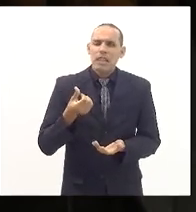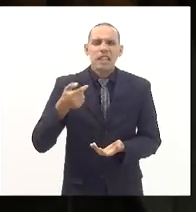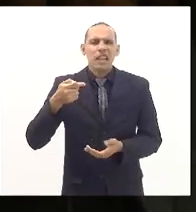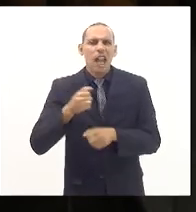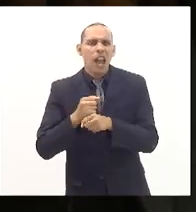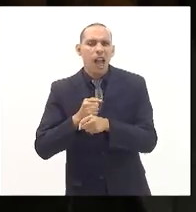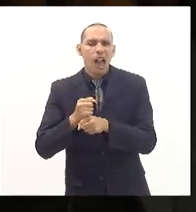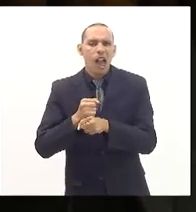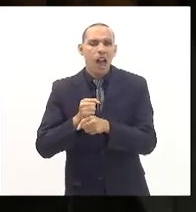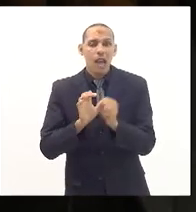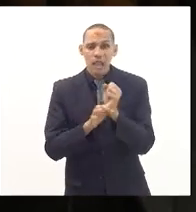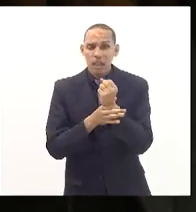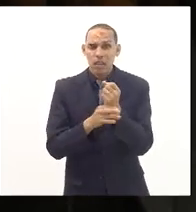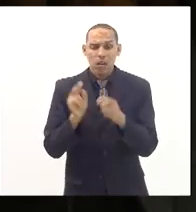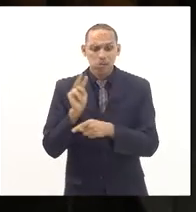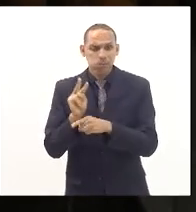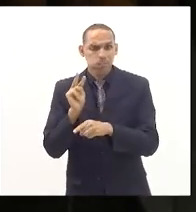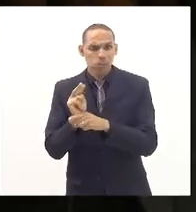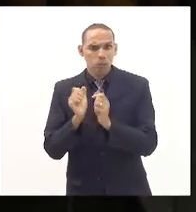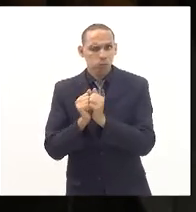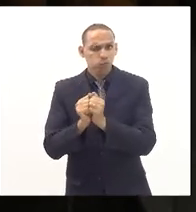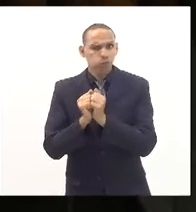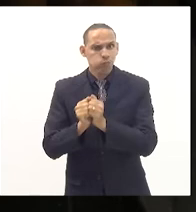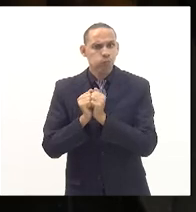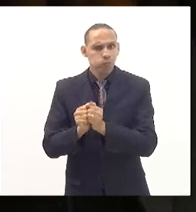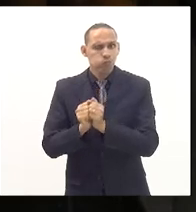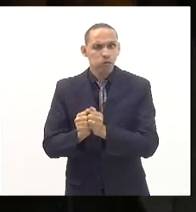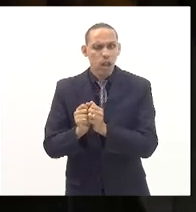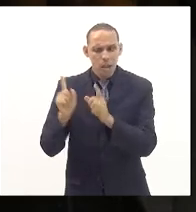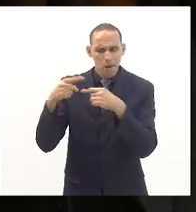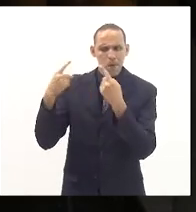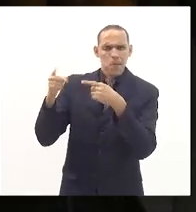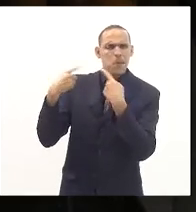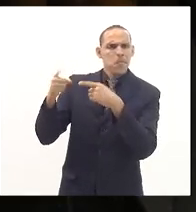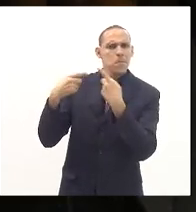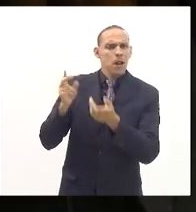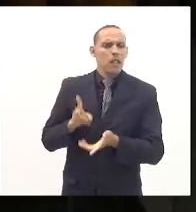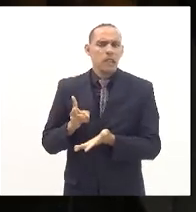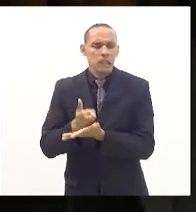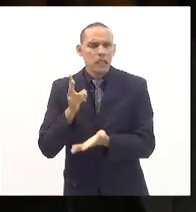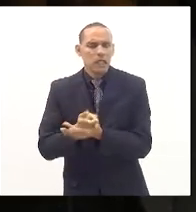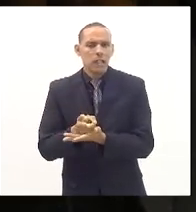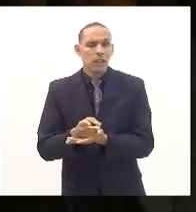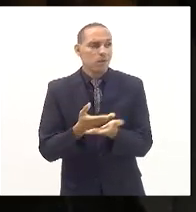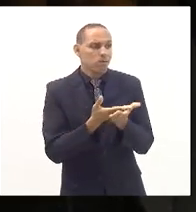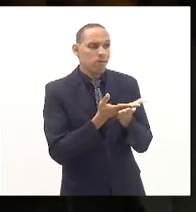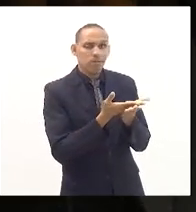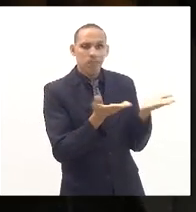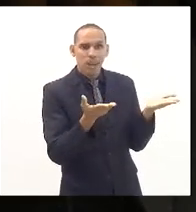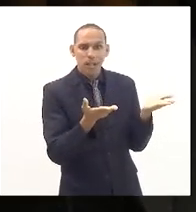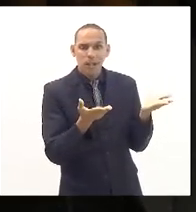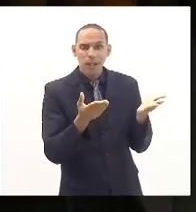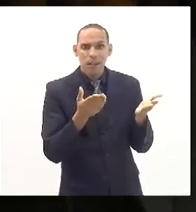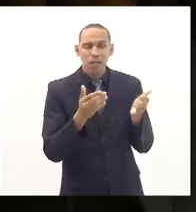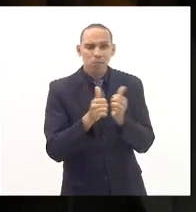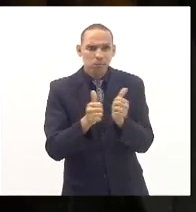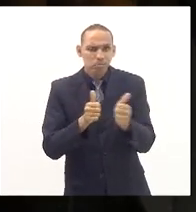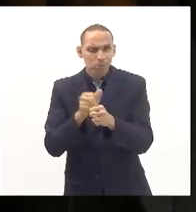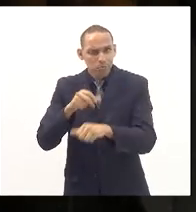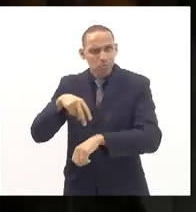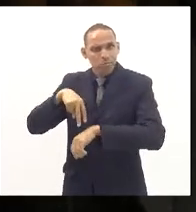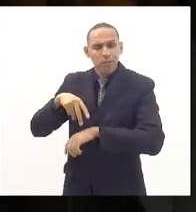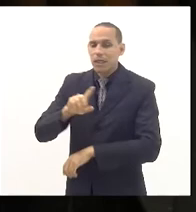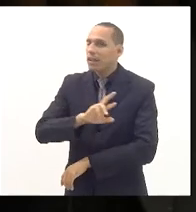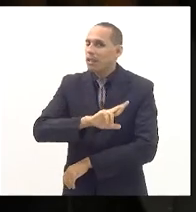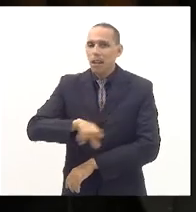anos andando com segurança consecutivamente aí realmente sofrendo ameaças e eu agradeço muito porque essas pessoas que não são protagonistas pelo